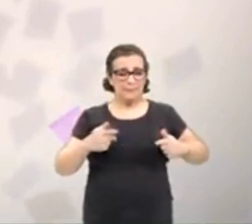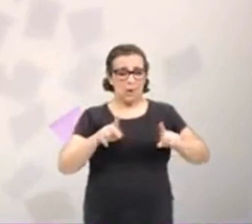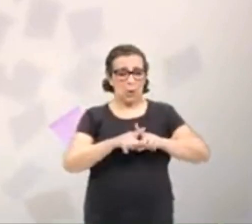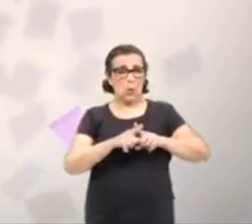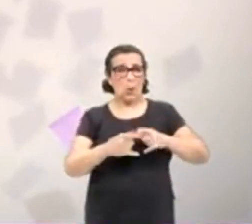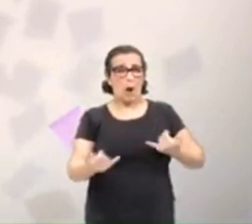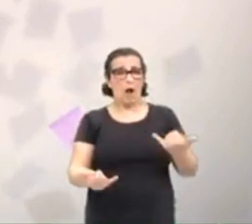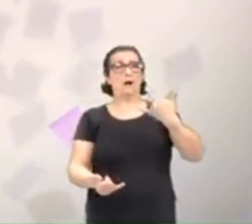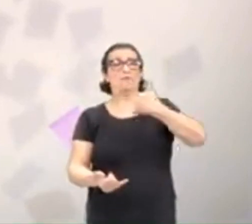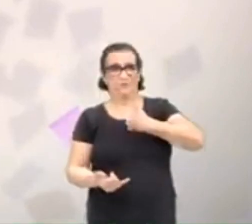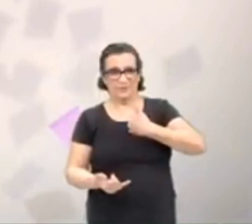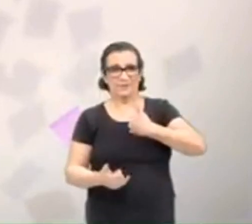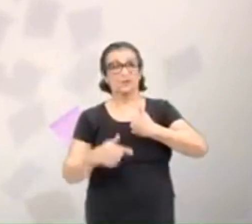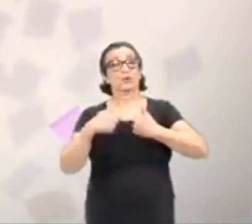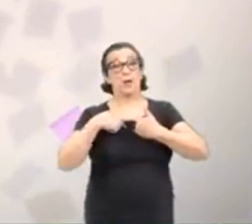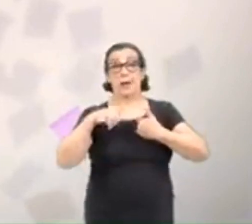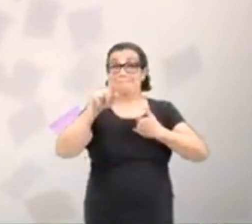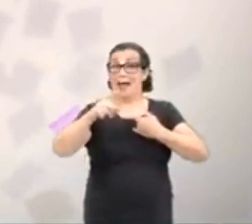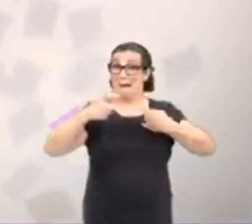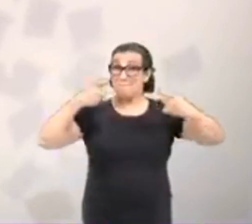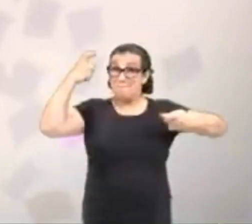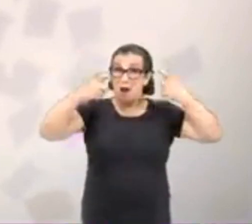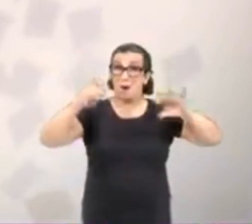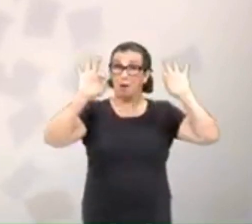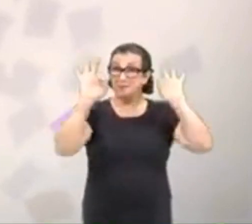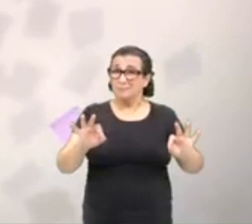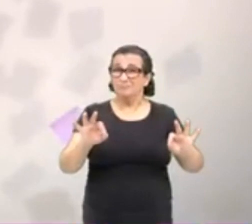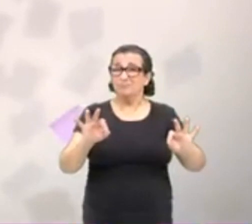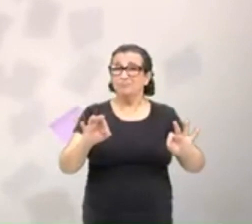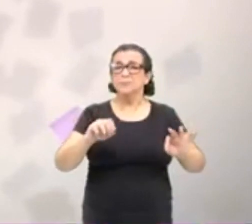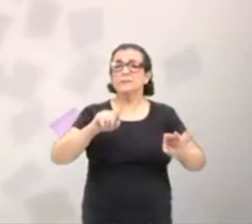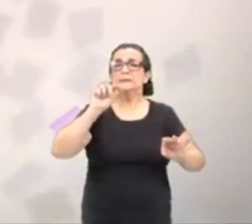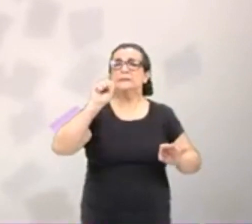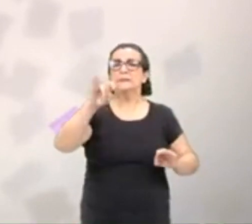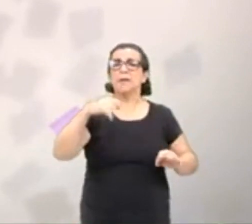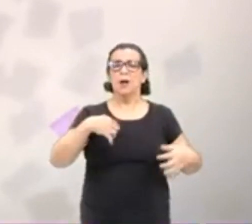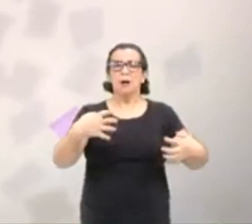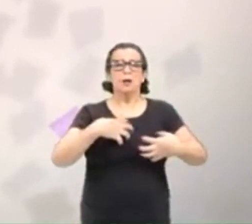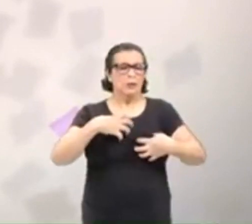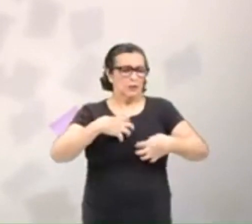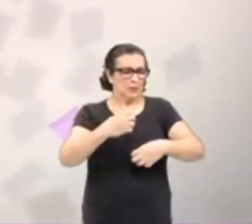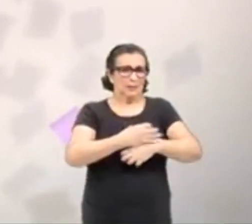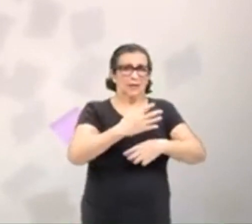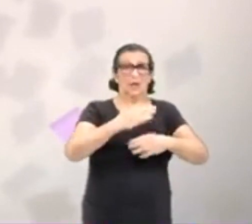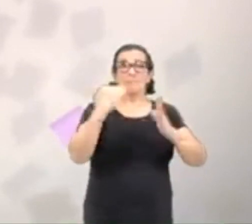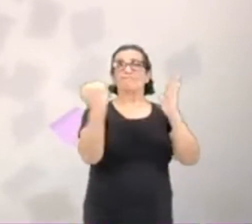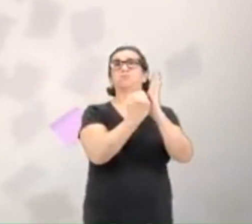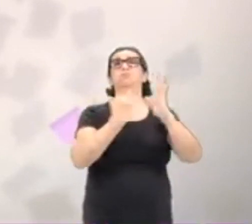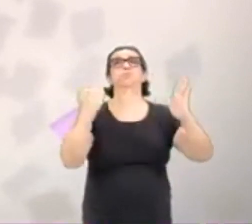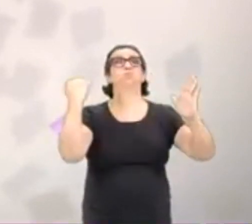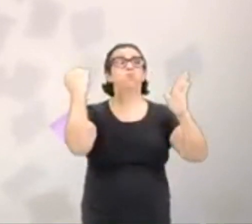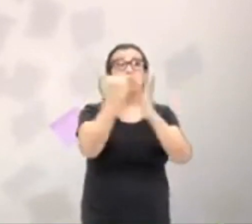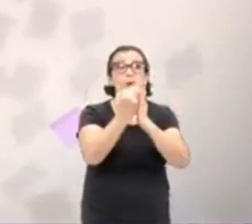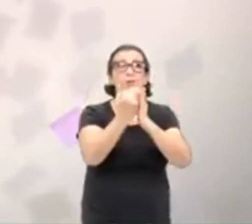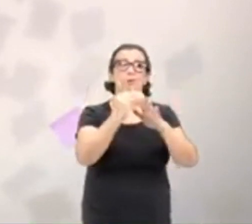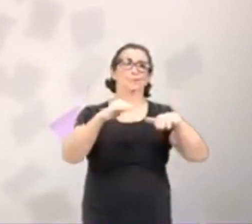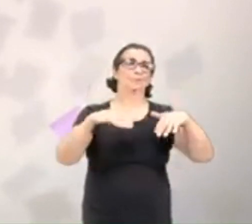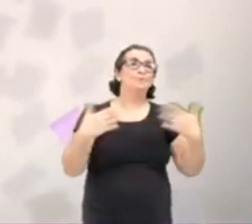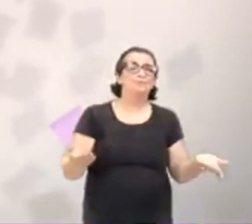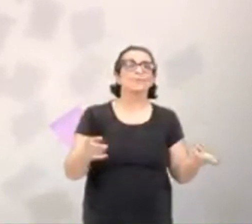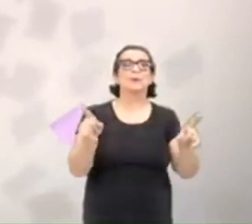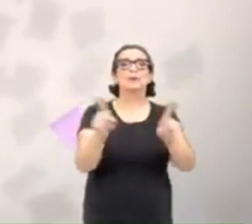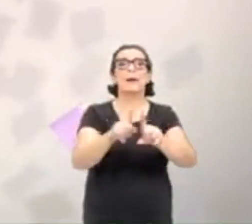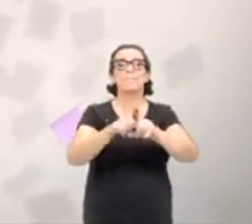ela passa aí sim ser motivo de preocupação quando os sintomas as Sensações estão em excesso e quando